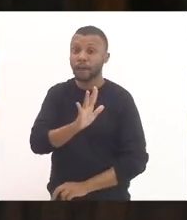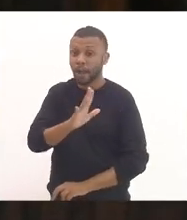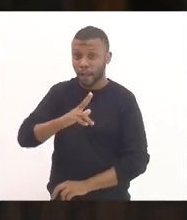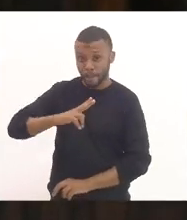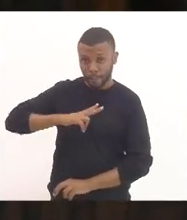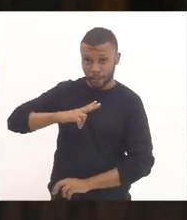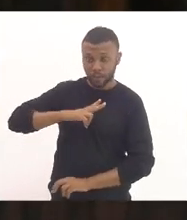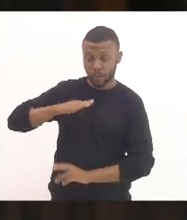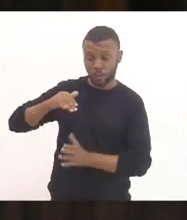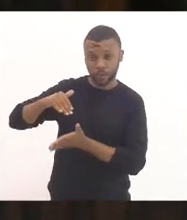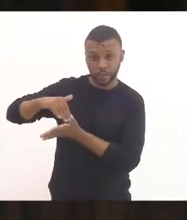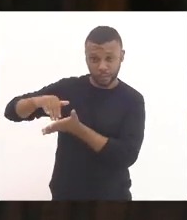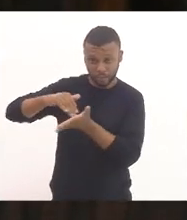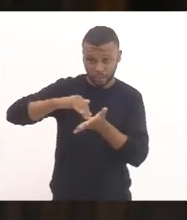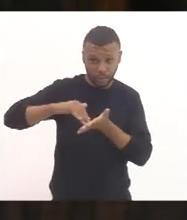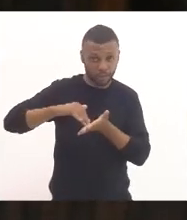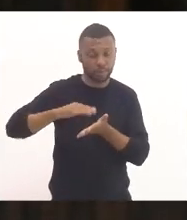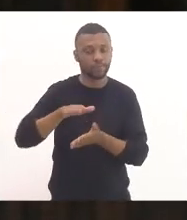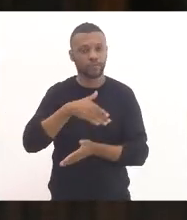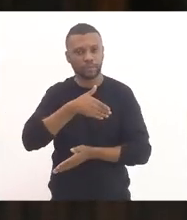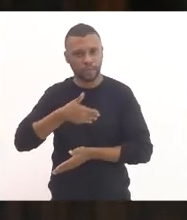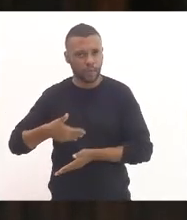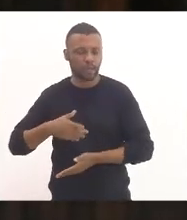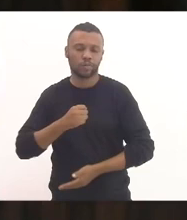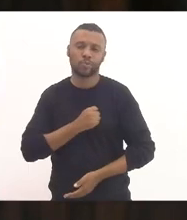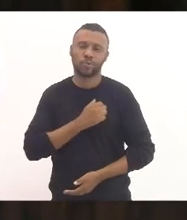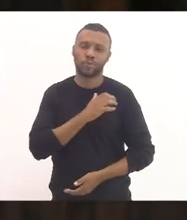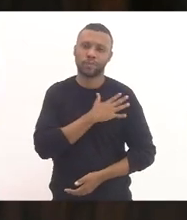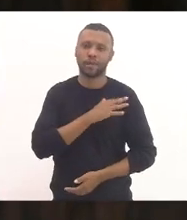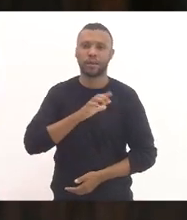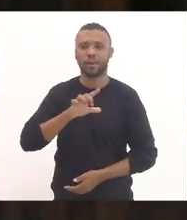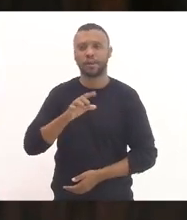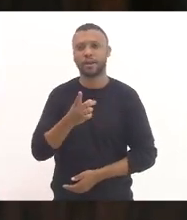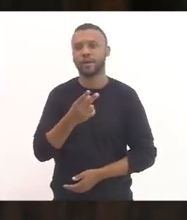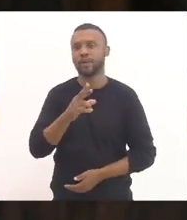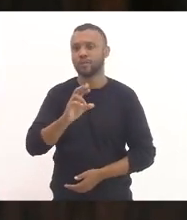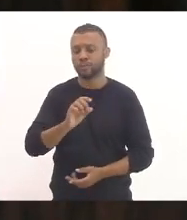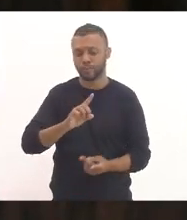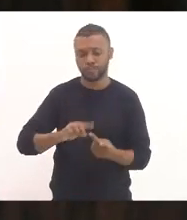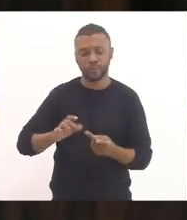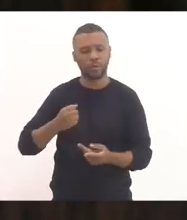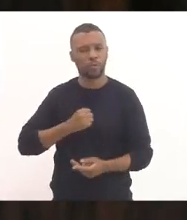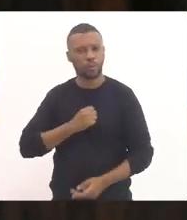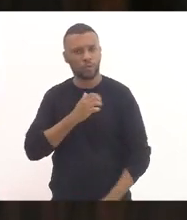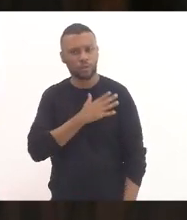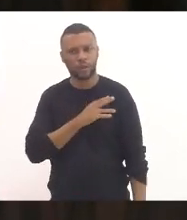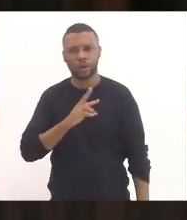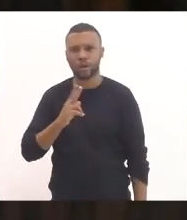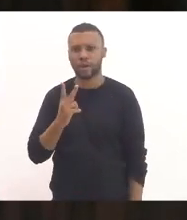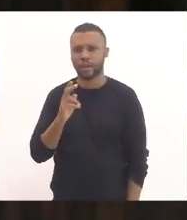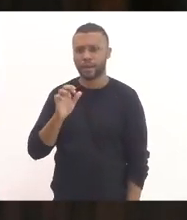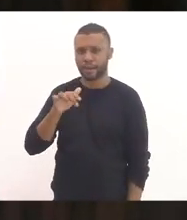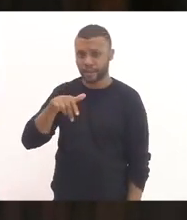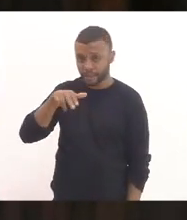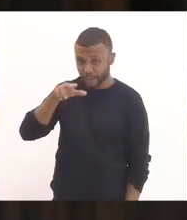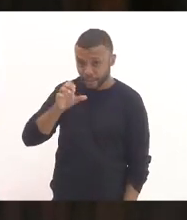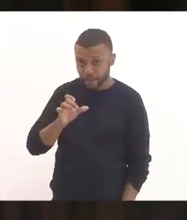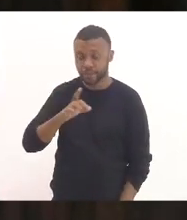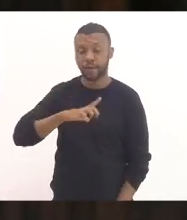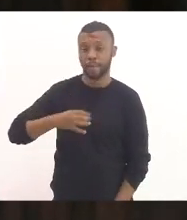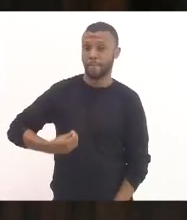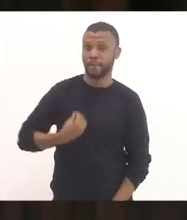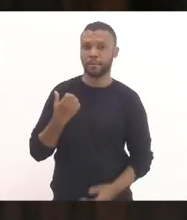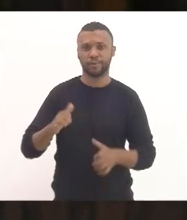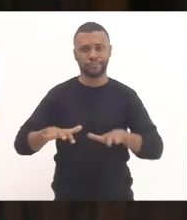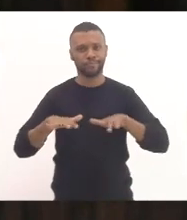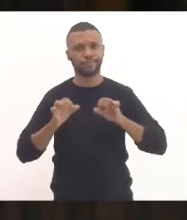o secretário de estado Coronel Leandro comandante do Corpo de Bombeiros assim como o Coronel Henrique e comandante da Polícia Militar estiveram presentes aqui na